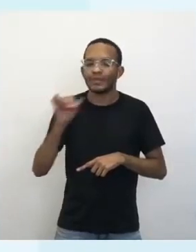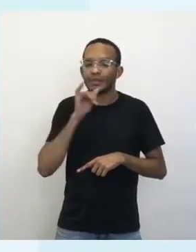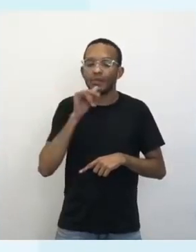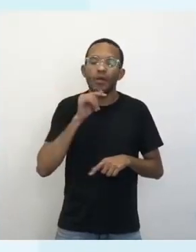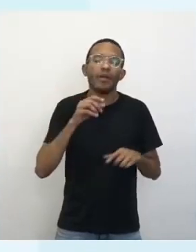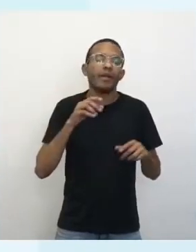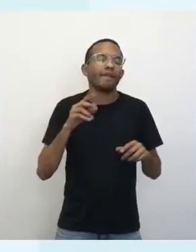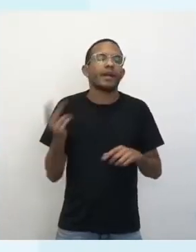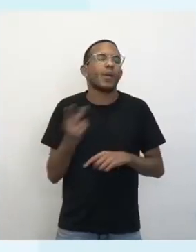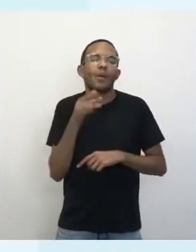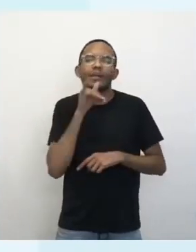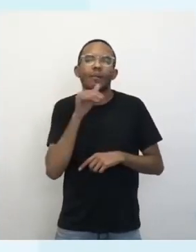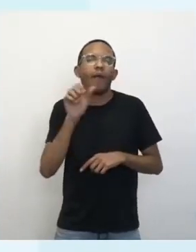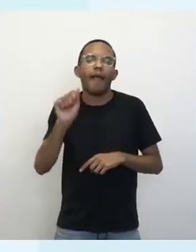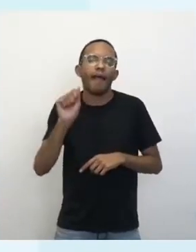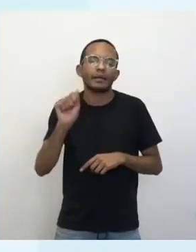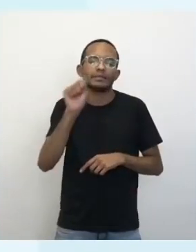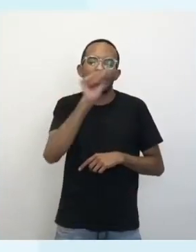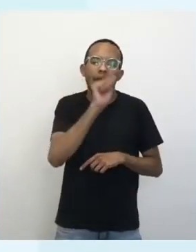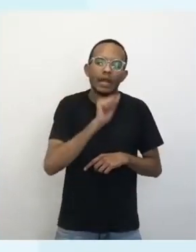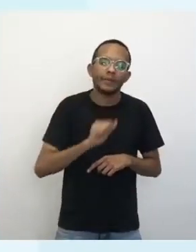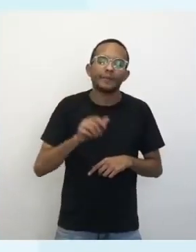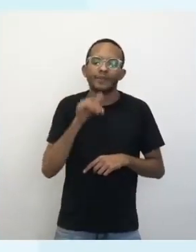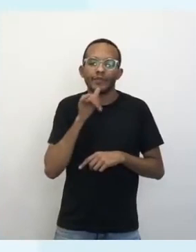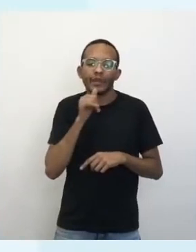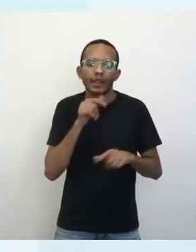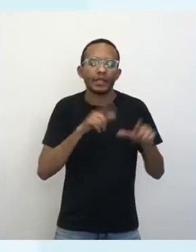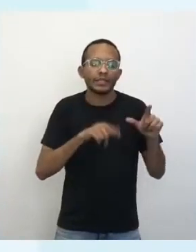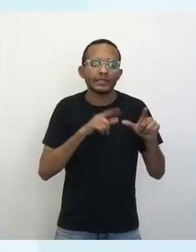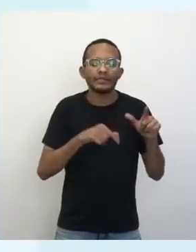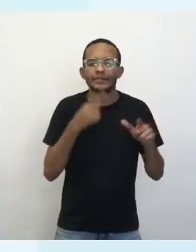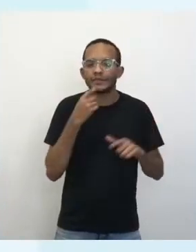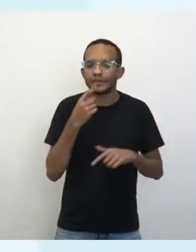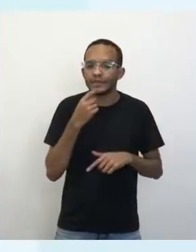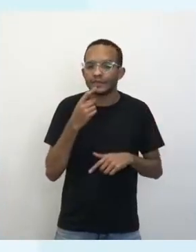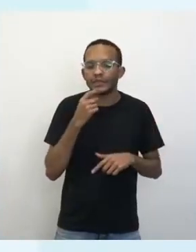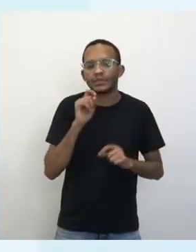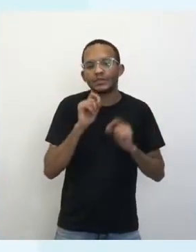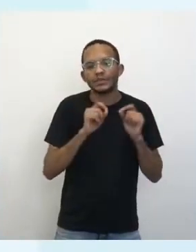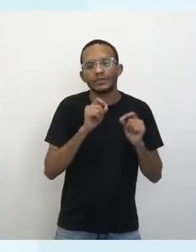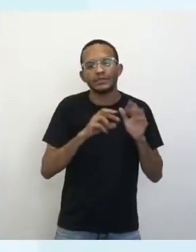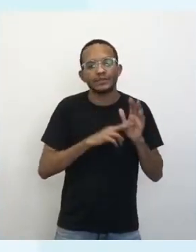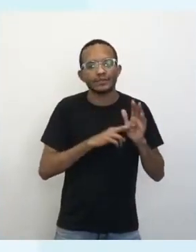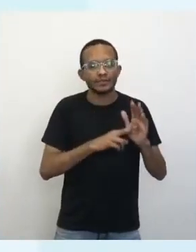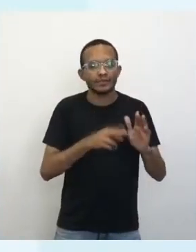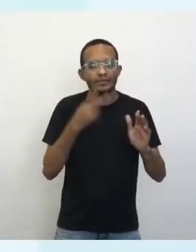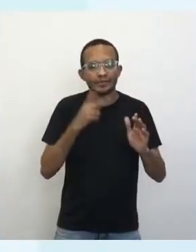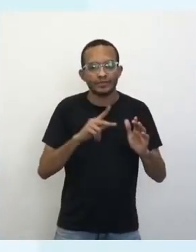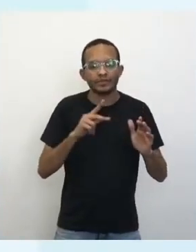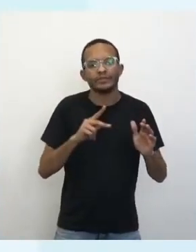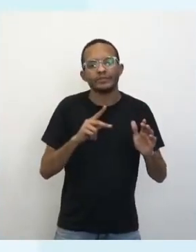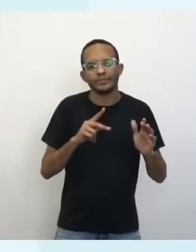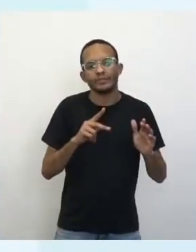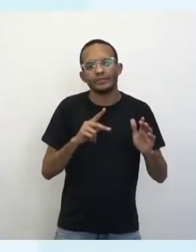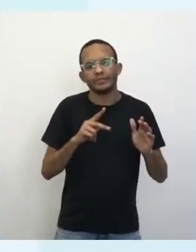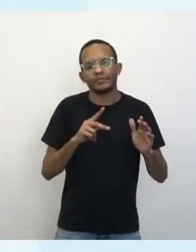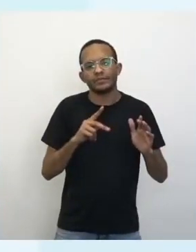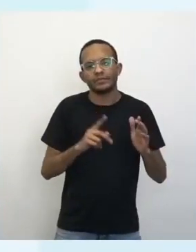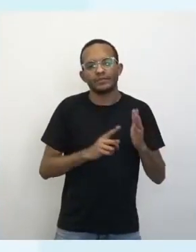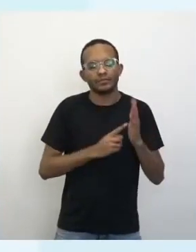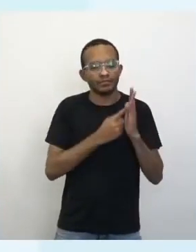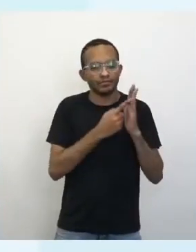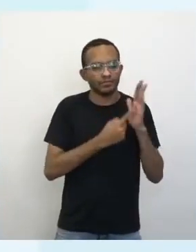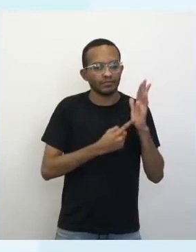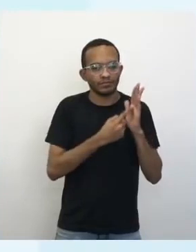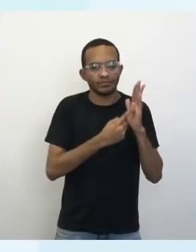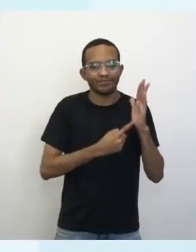A. Então, esta linha vermelha representa esta altura do triângulo